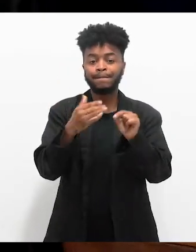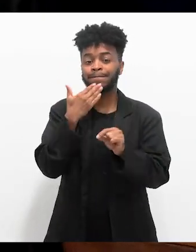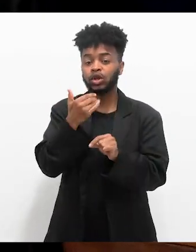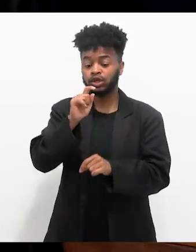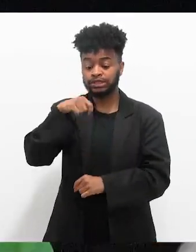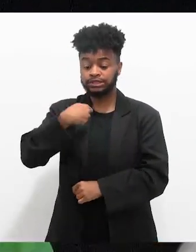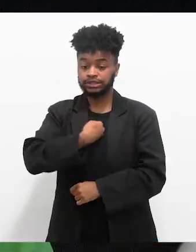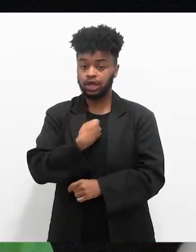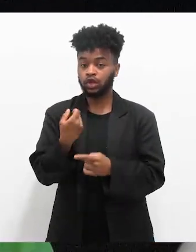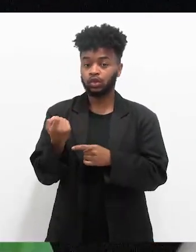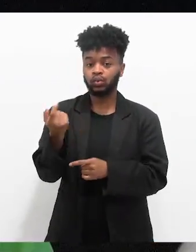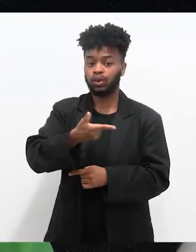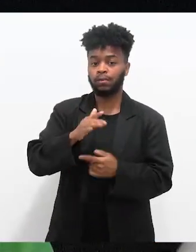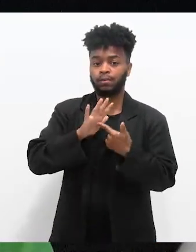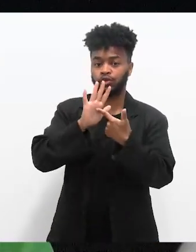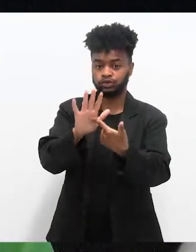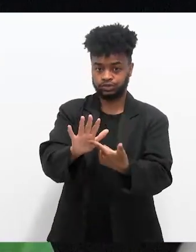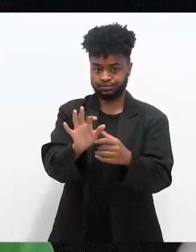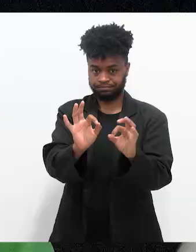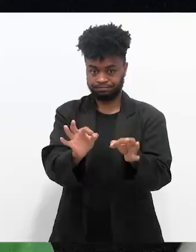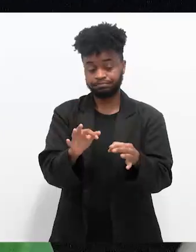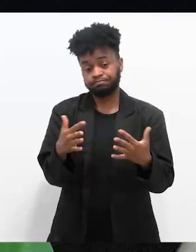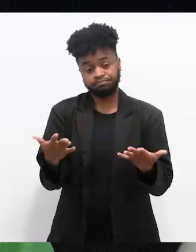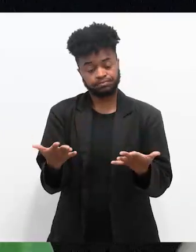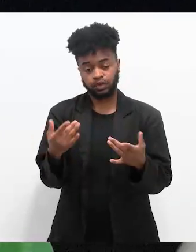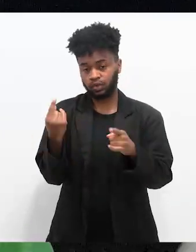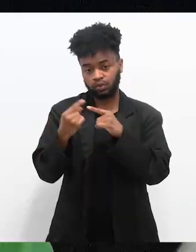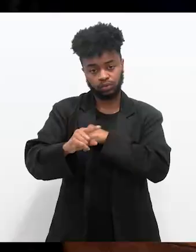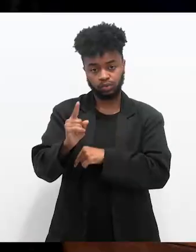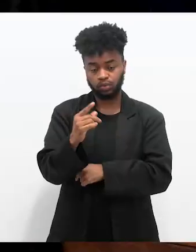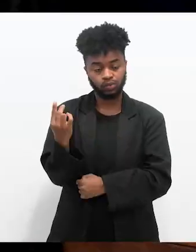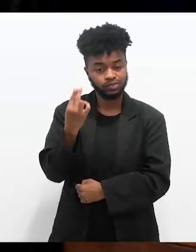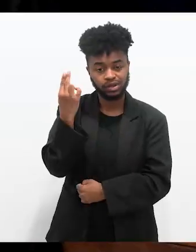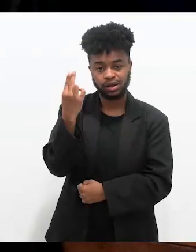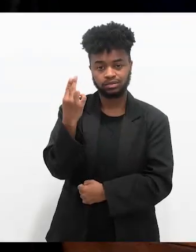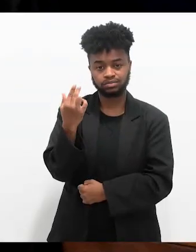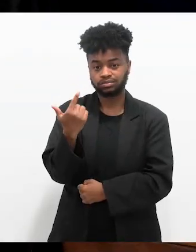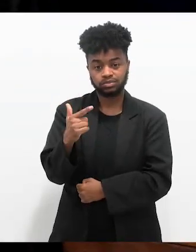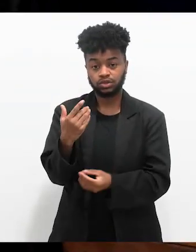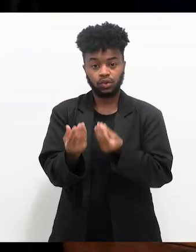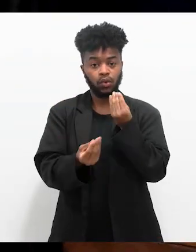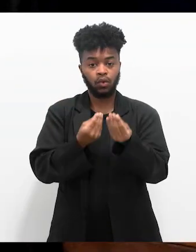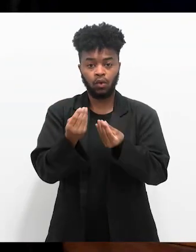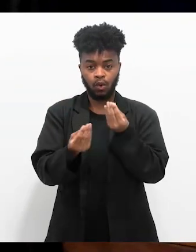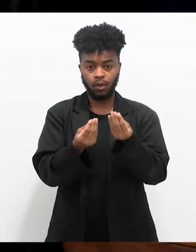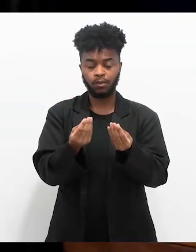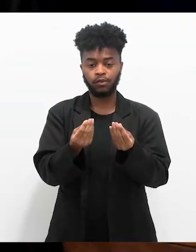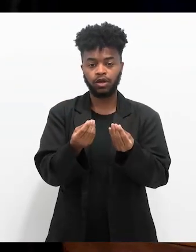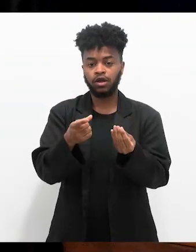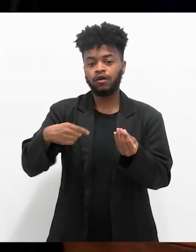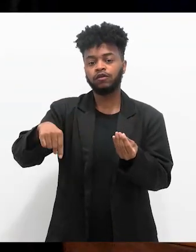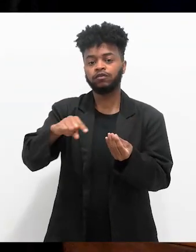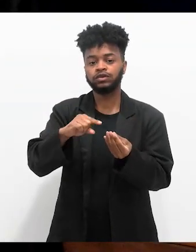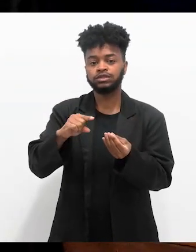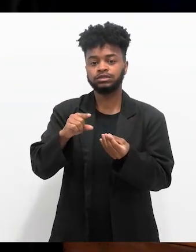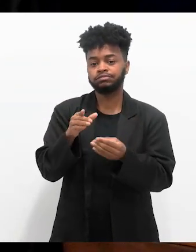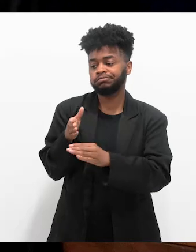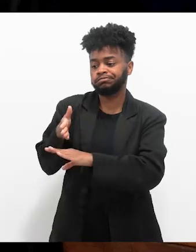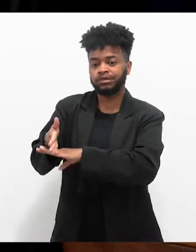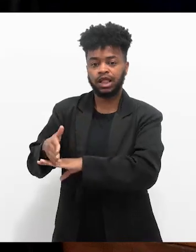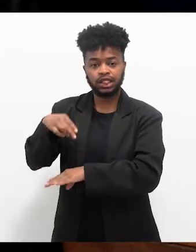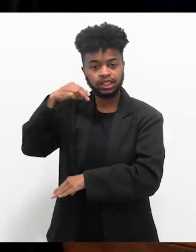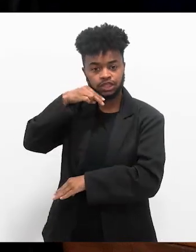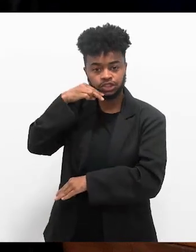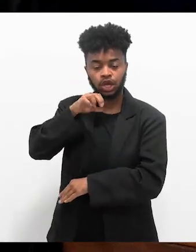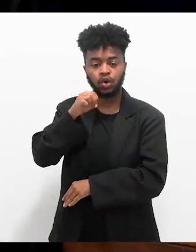aparentar. Então, não tem condições, não há uma maneira viável de você ir até a Nigéria ou ir até